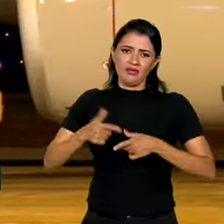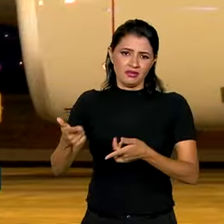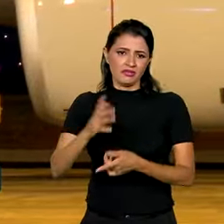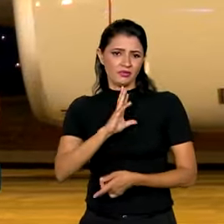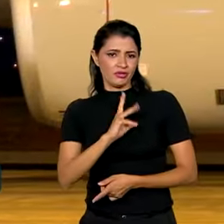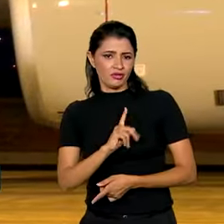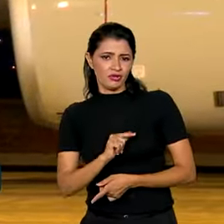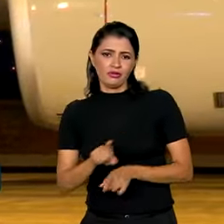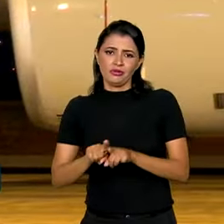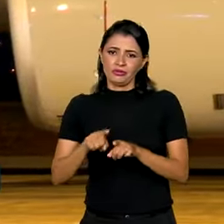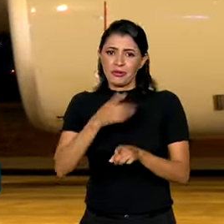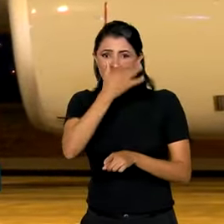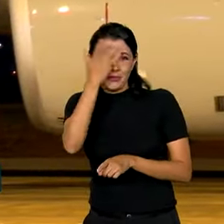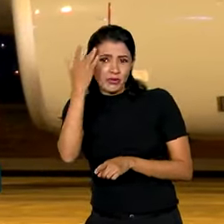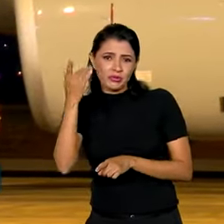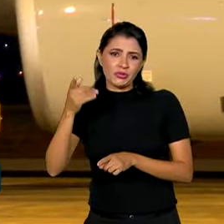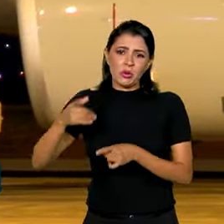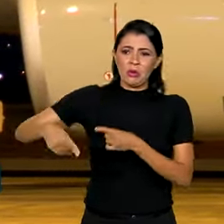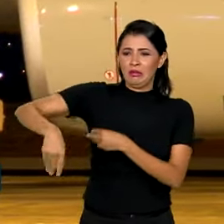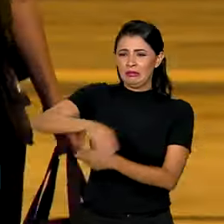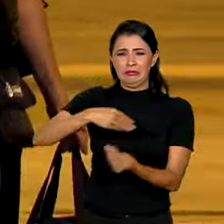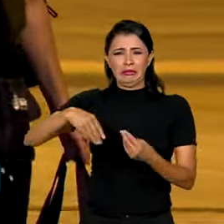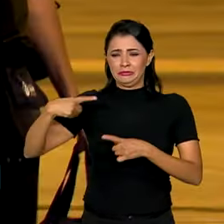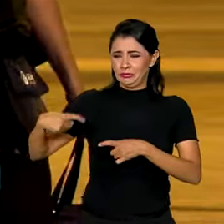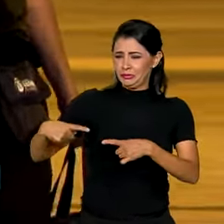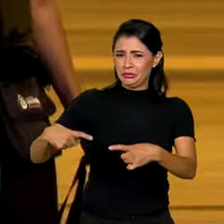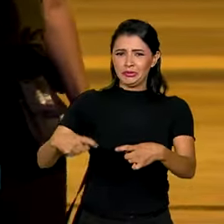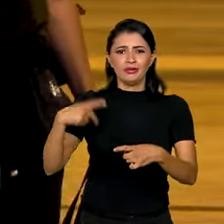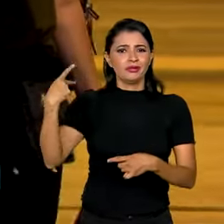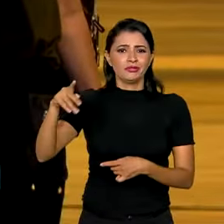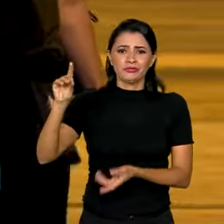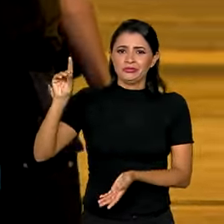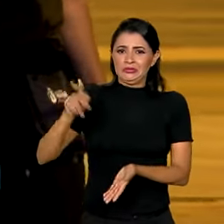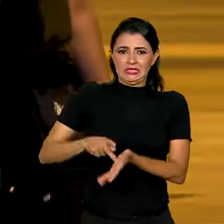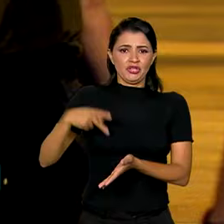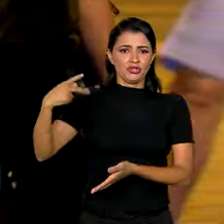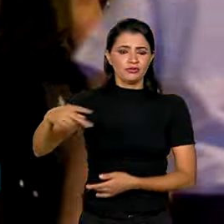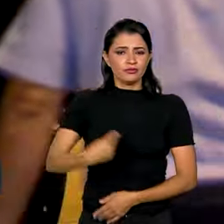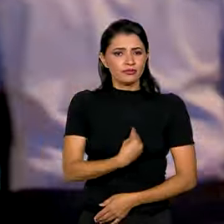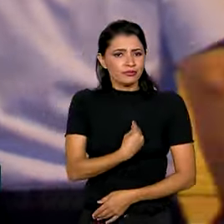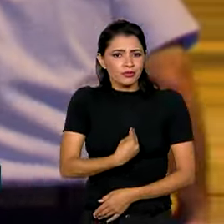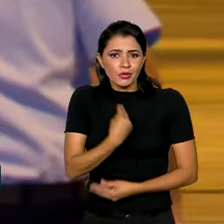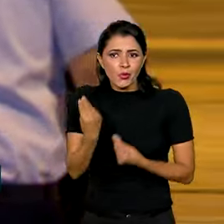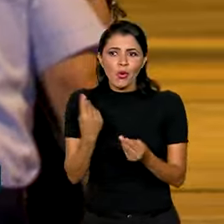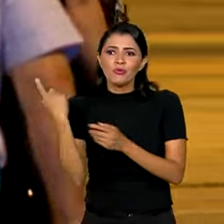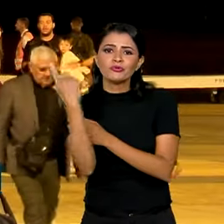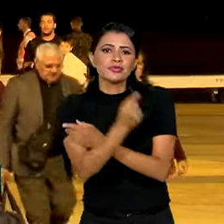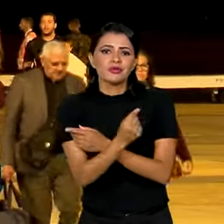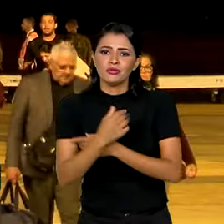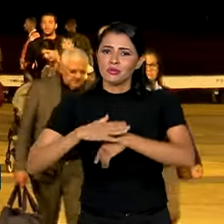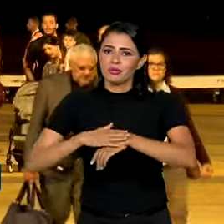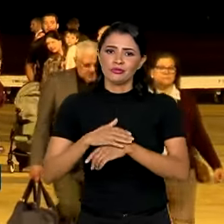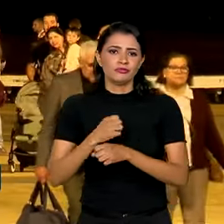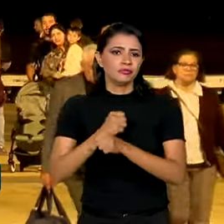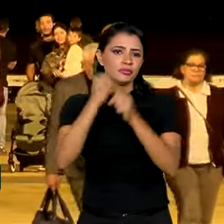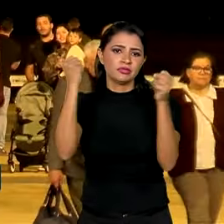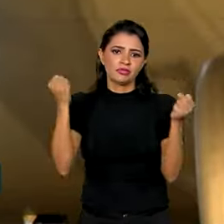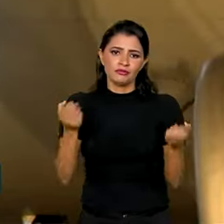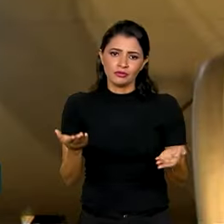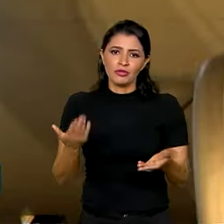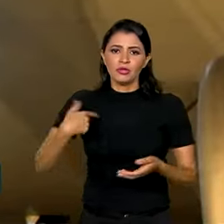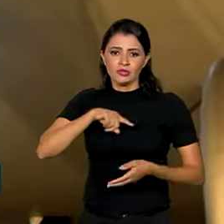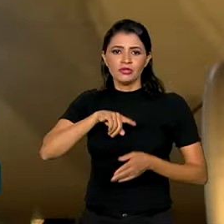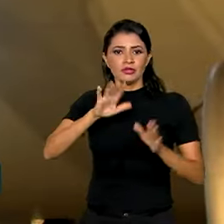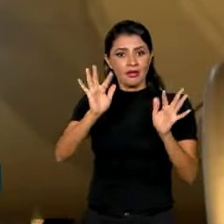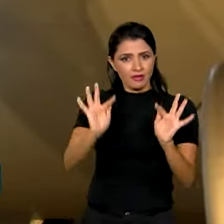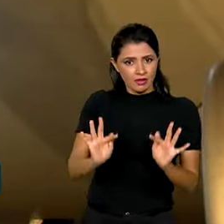e os palestinos e as pessoas no meio de um conflito, que é a sua realidade e que elas não têm como sair dali naquele momento. Então a gente se